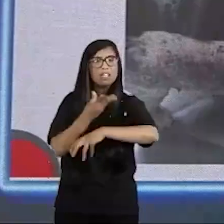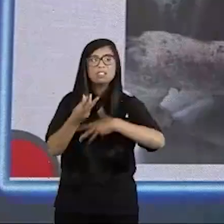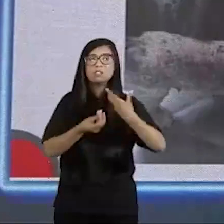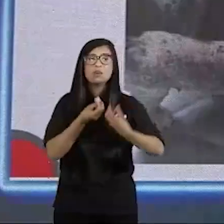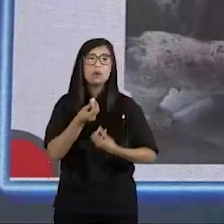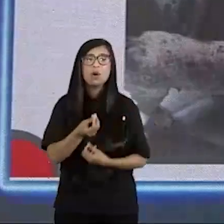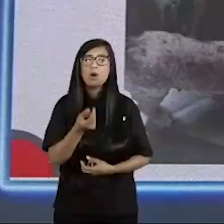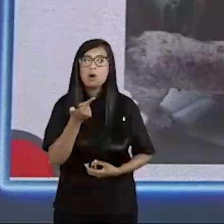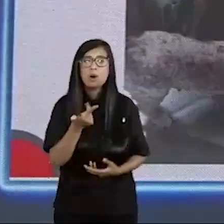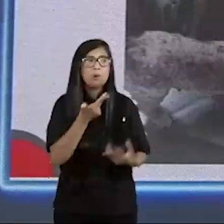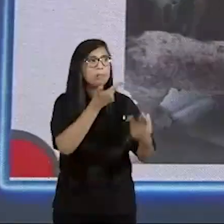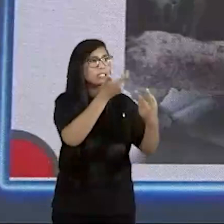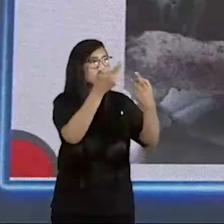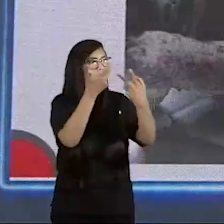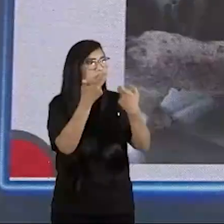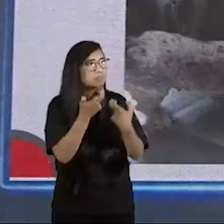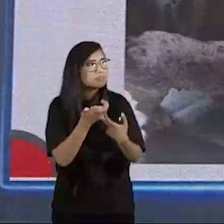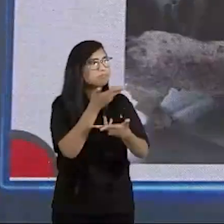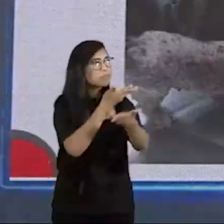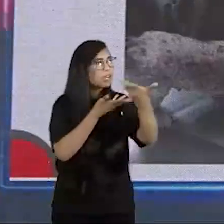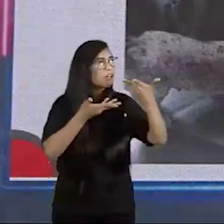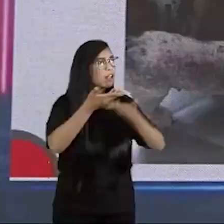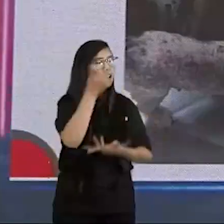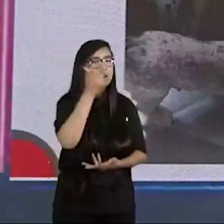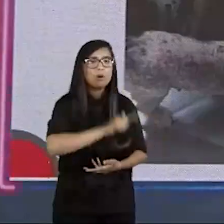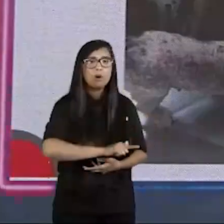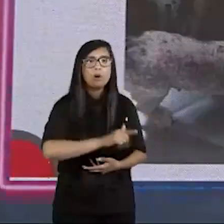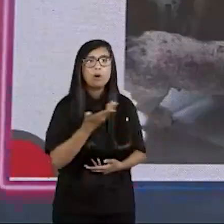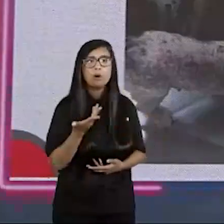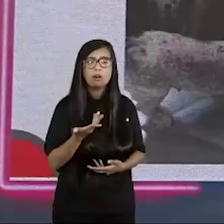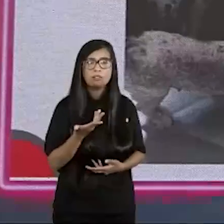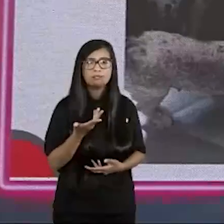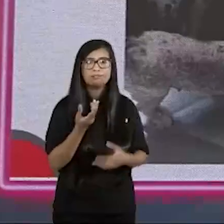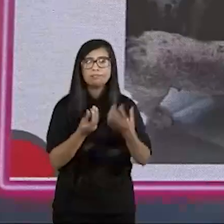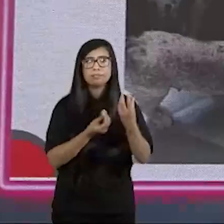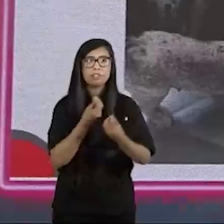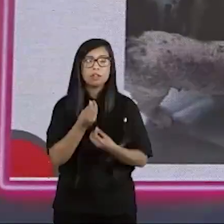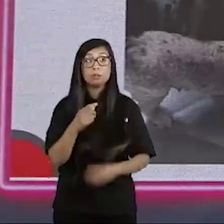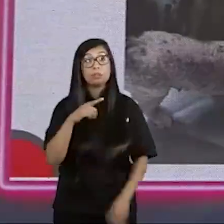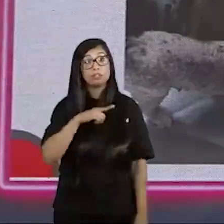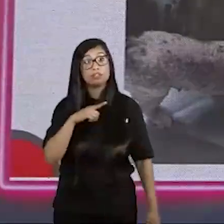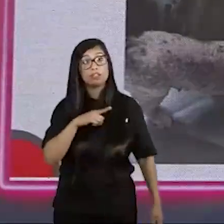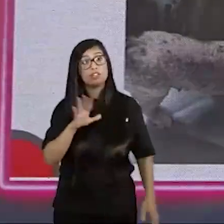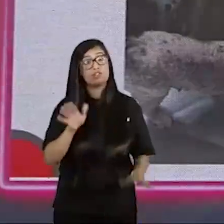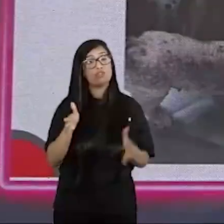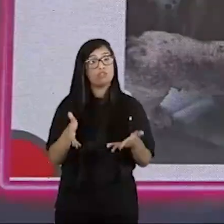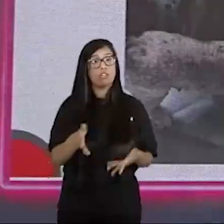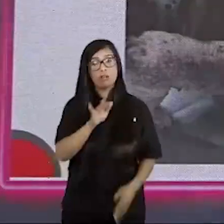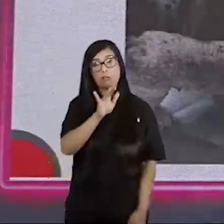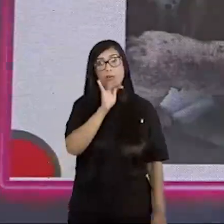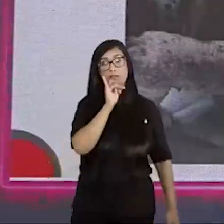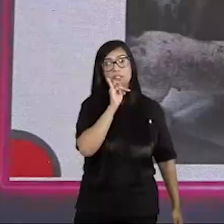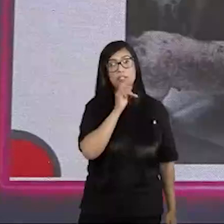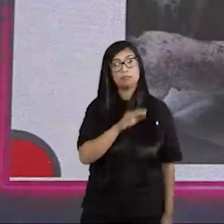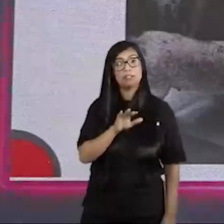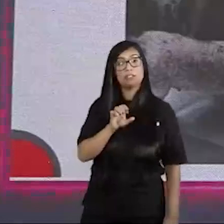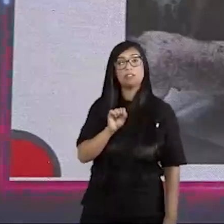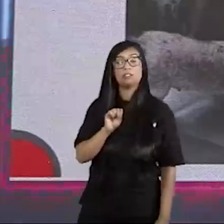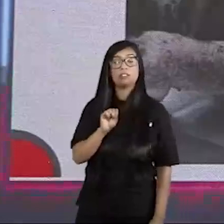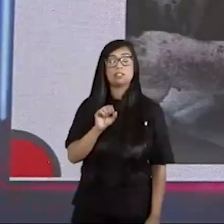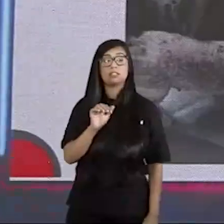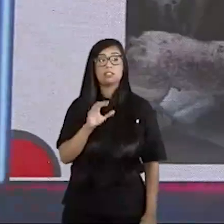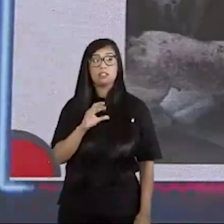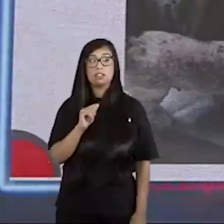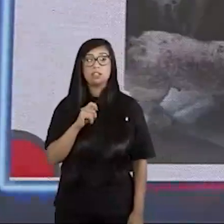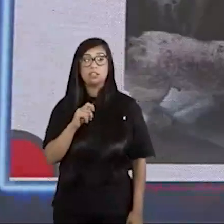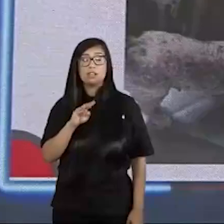suspeitas? Baseado na macroscopia. Nós podemos ter um paciente com escabiose,